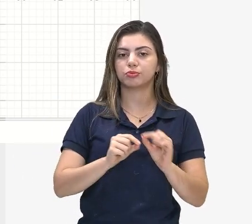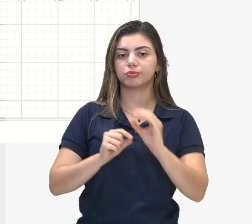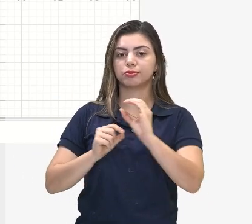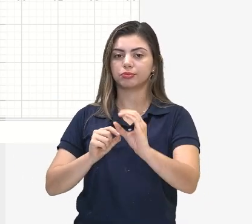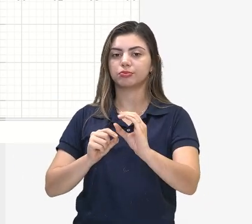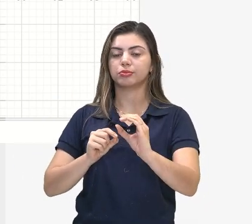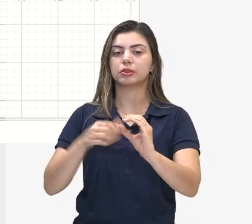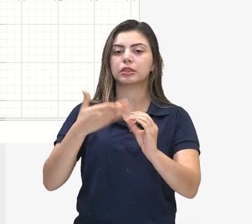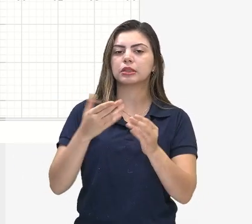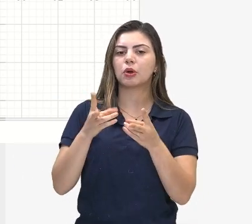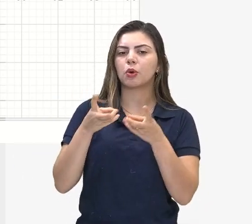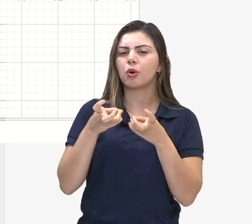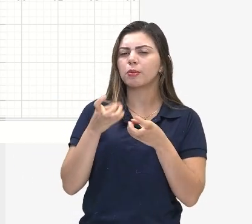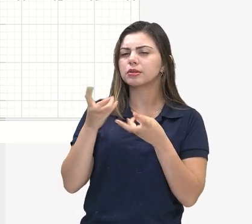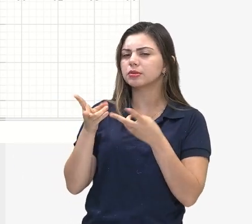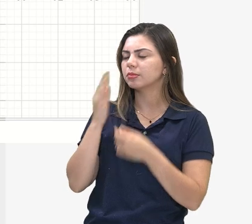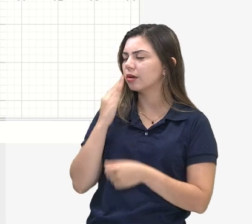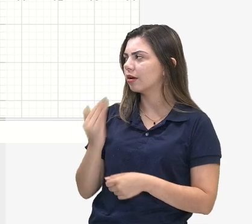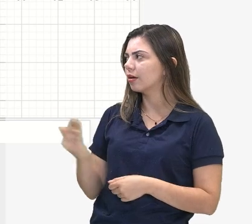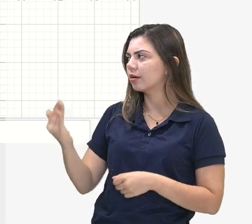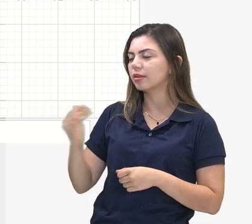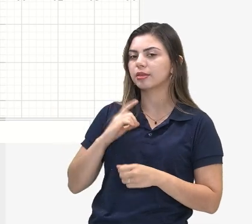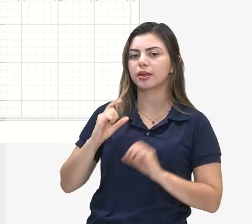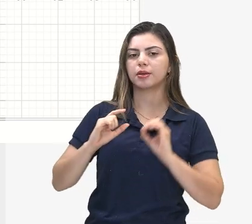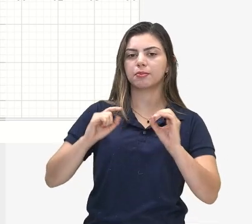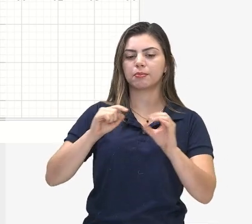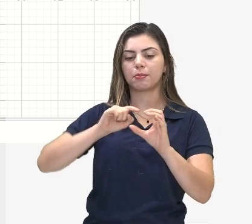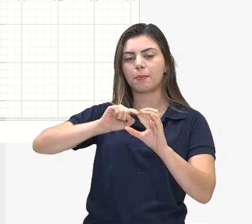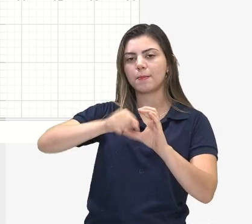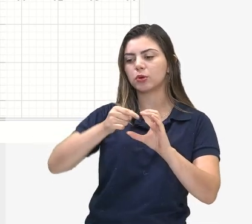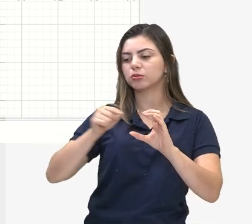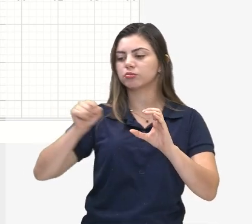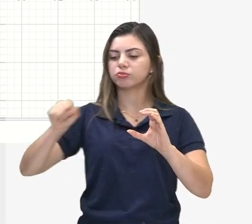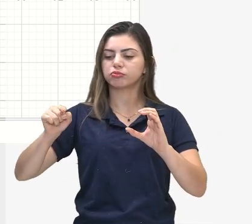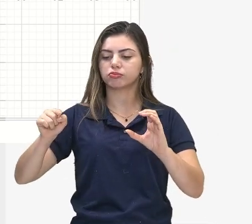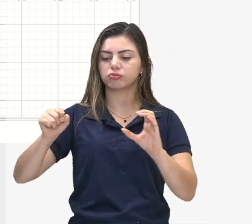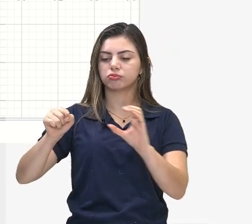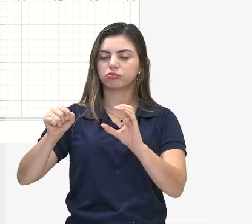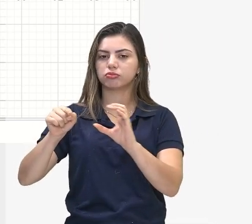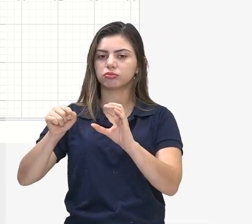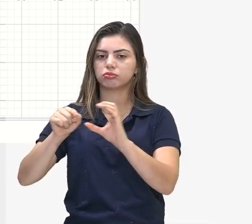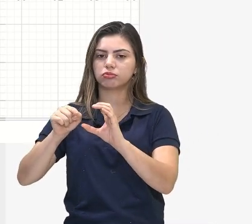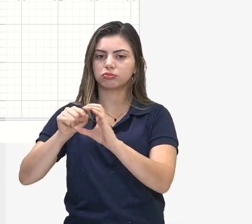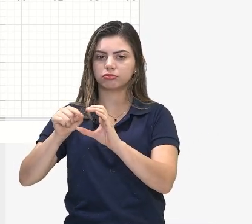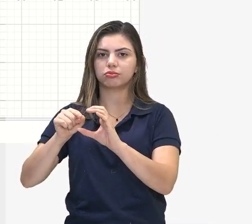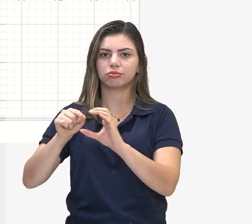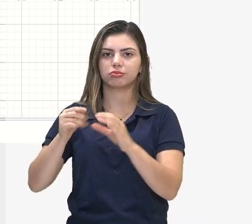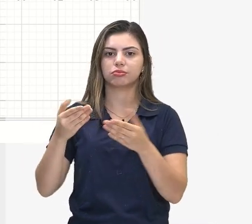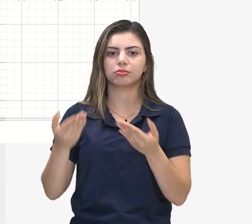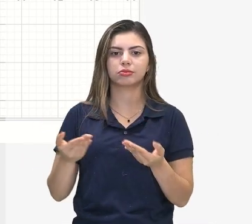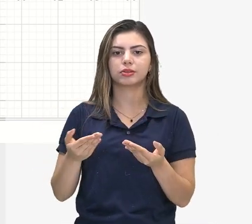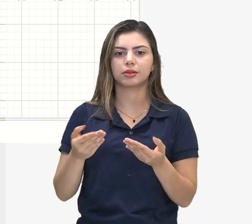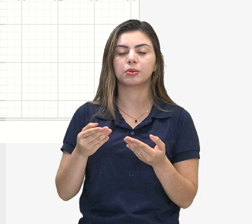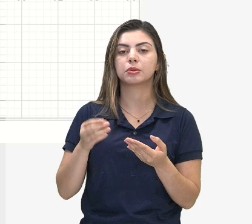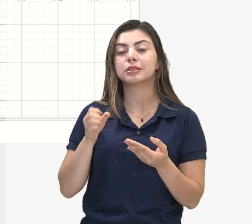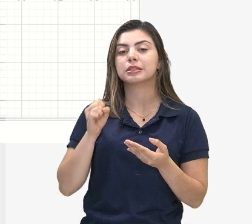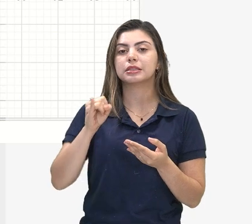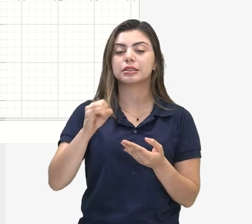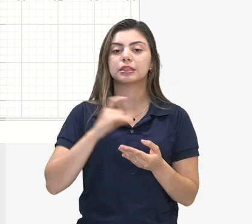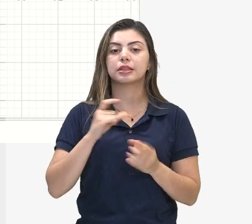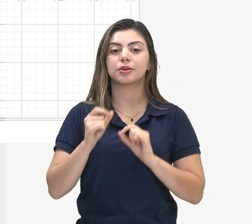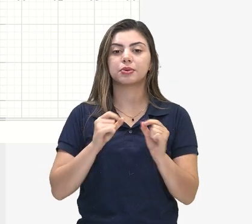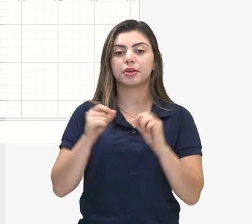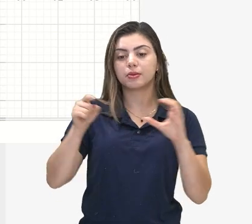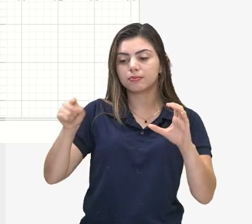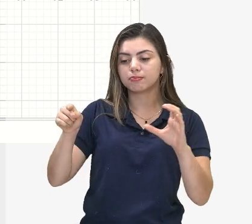medida que nós vamos diminuindo a distância entre os centros, né, ela vai se tornando mais interna. Ou seja, quanto menor a distância entre